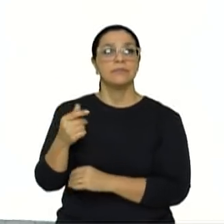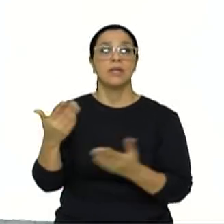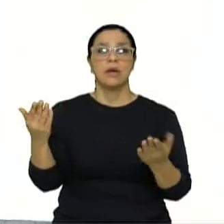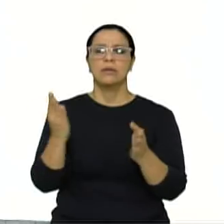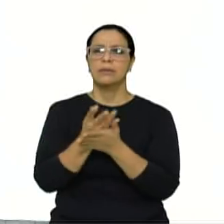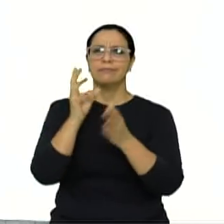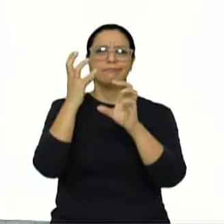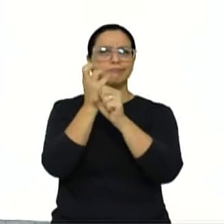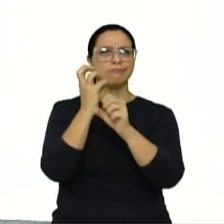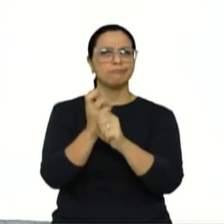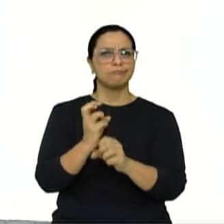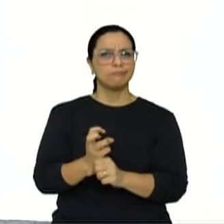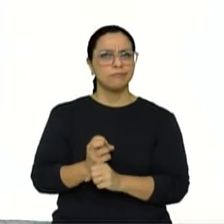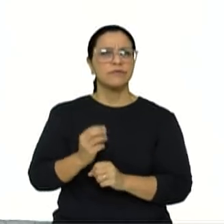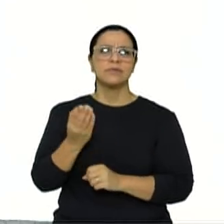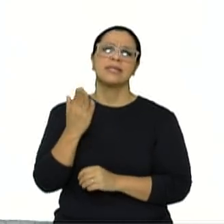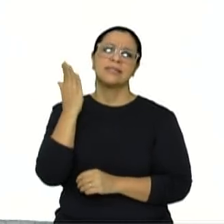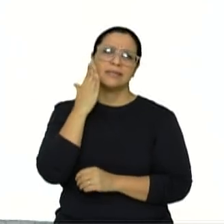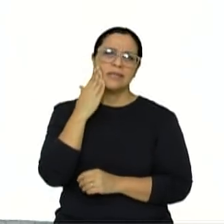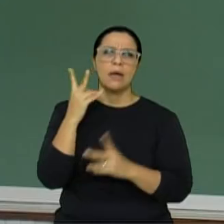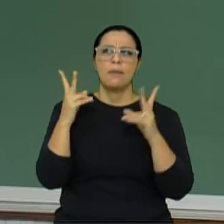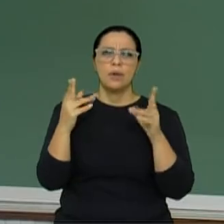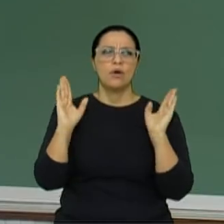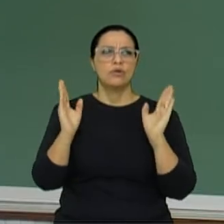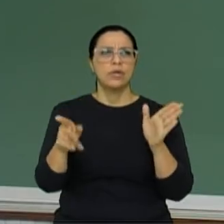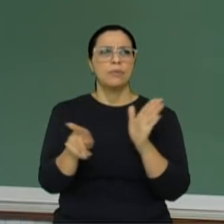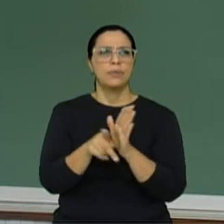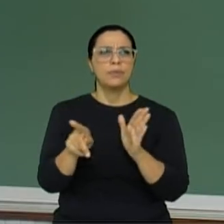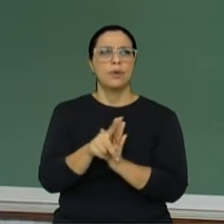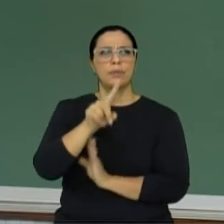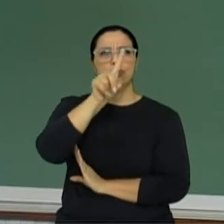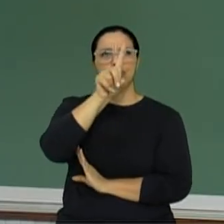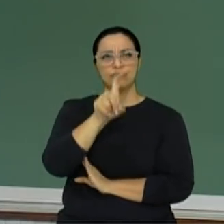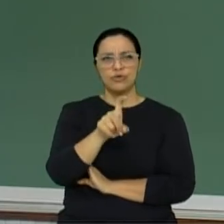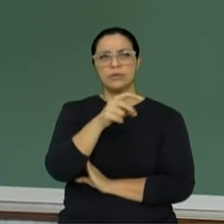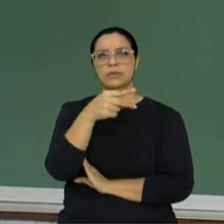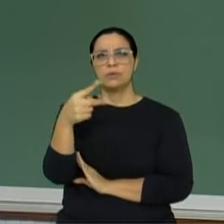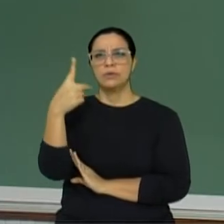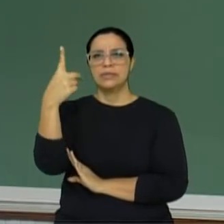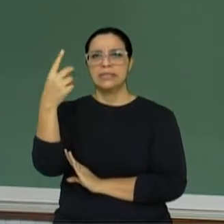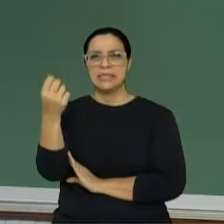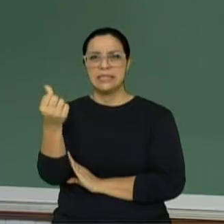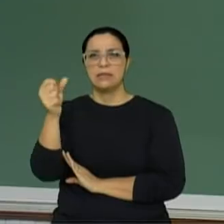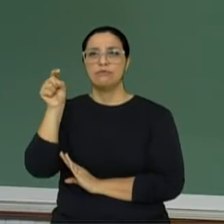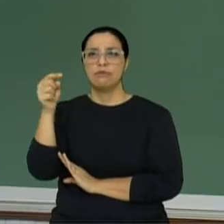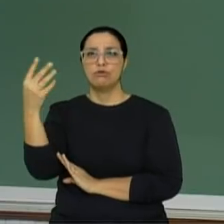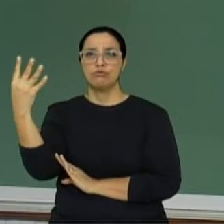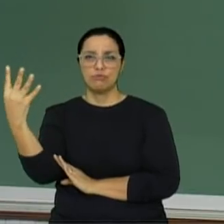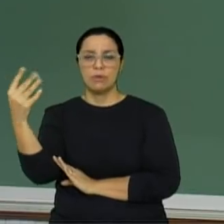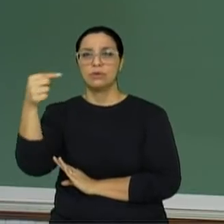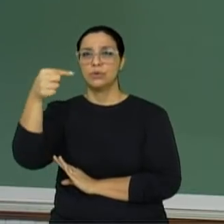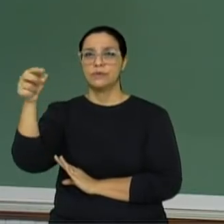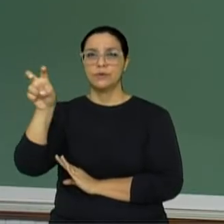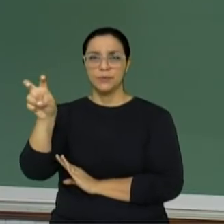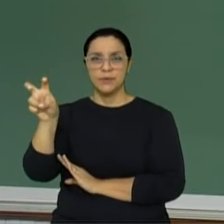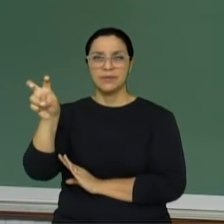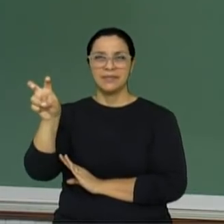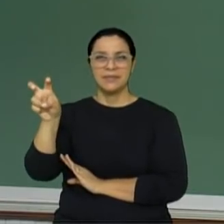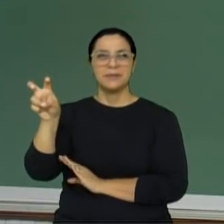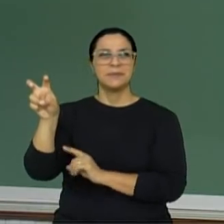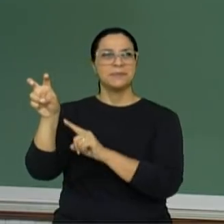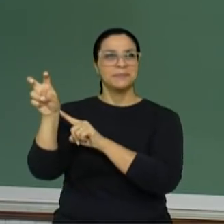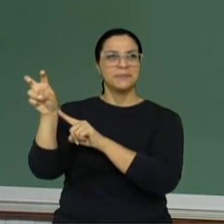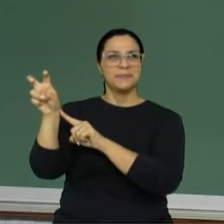daqui para diante, né, as continhas são sempre as mesmas, eu tenho uma proporção, basta utilizar a propriedade fundamental